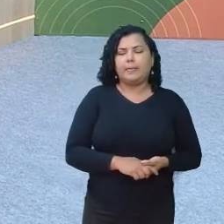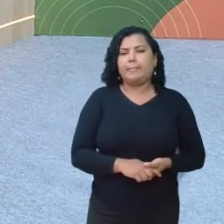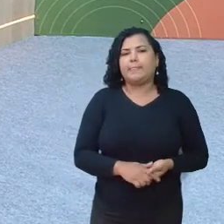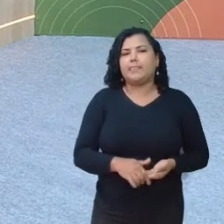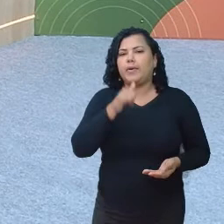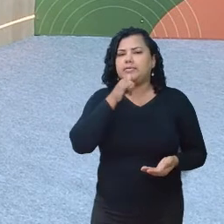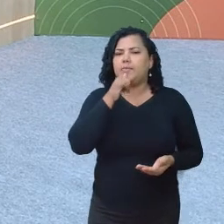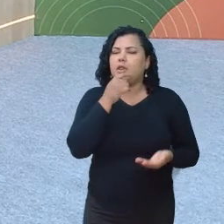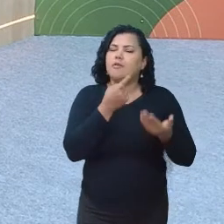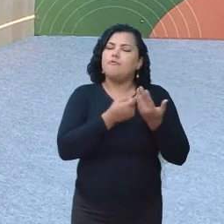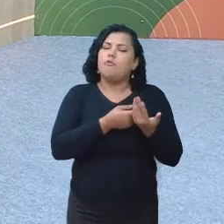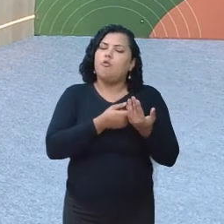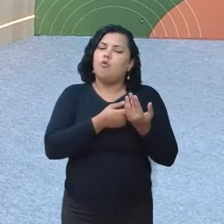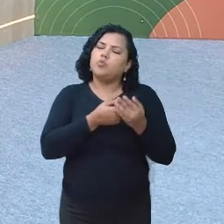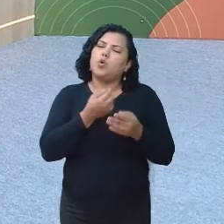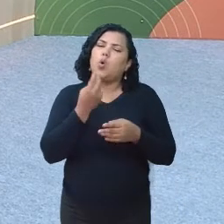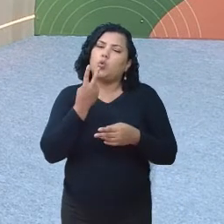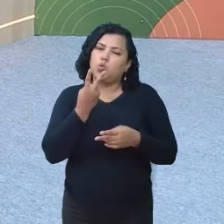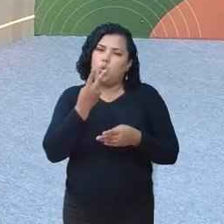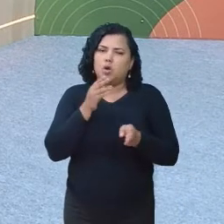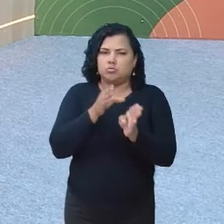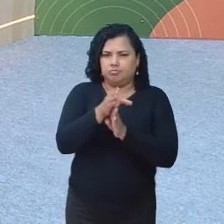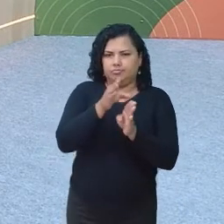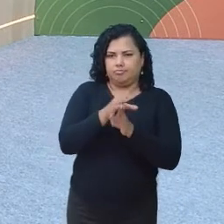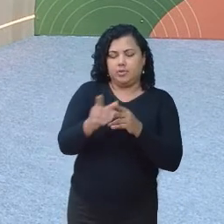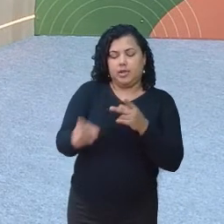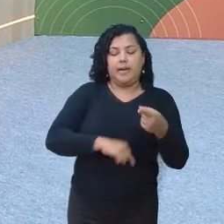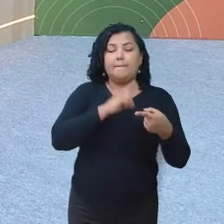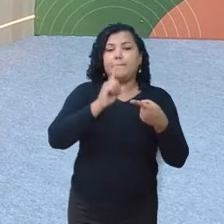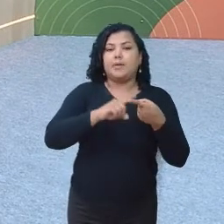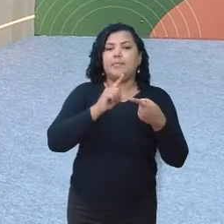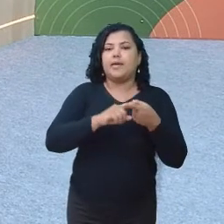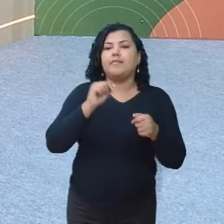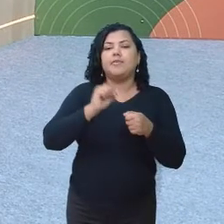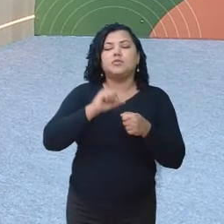vou sugerir duas aqui. A primeira é a gente fazendo com